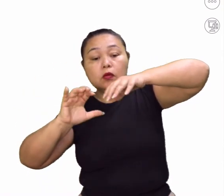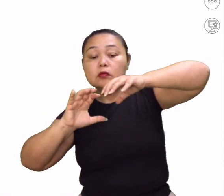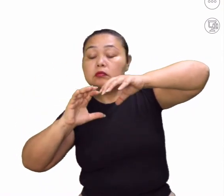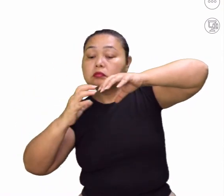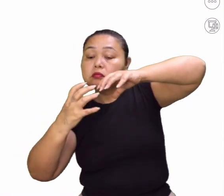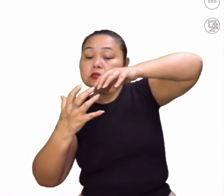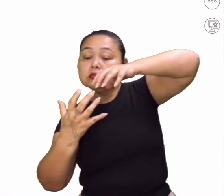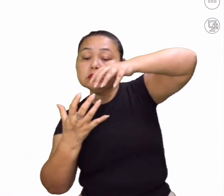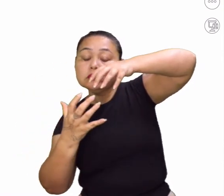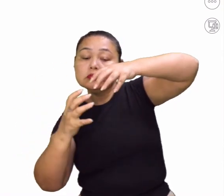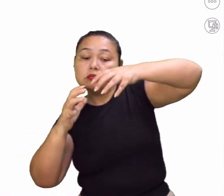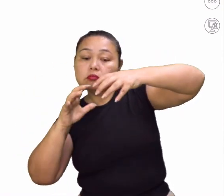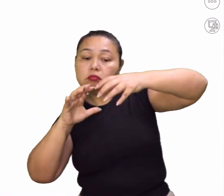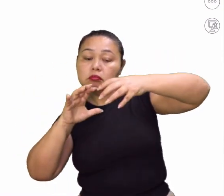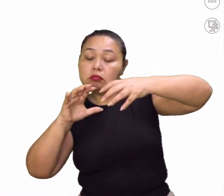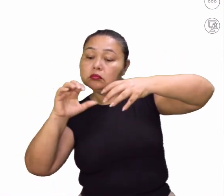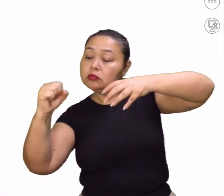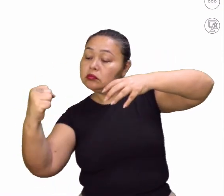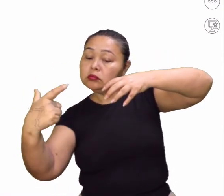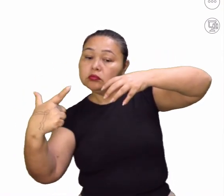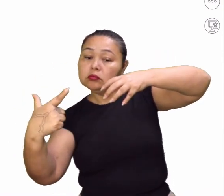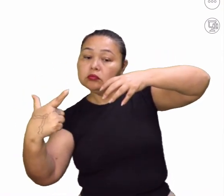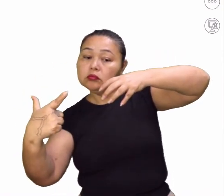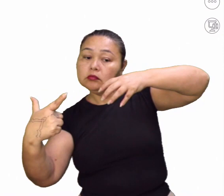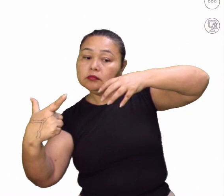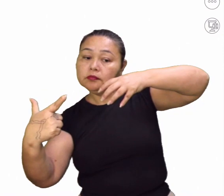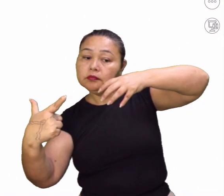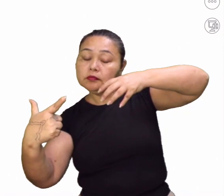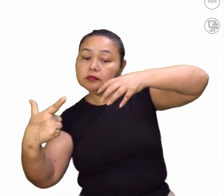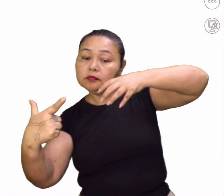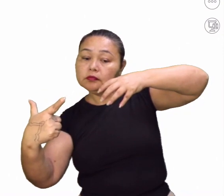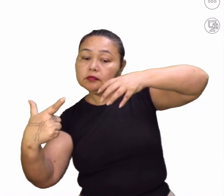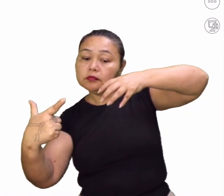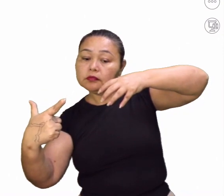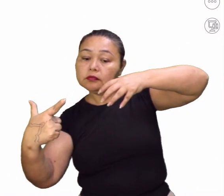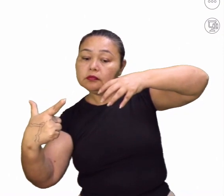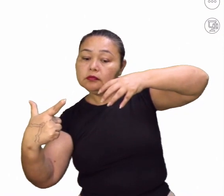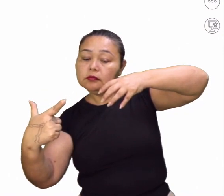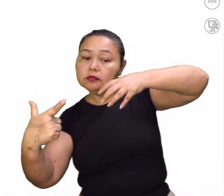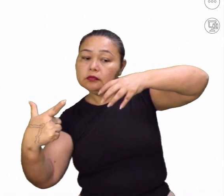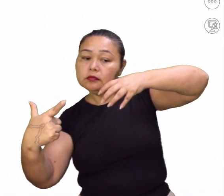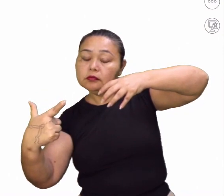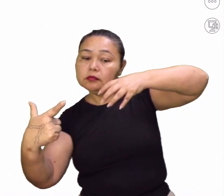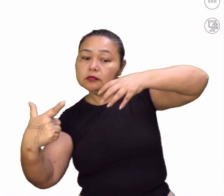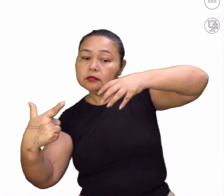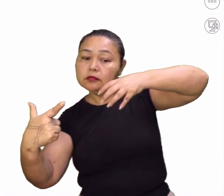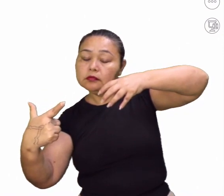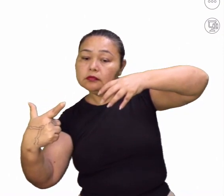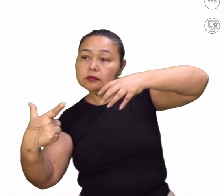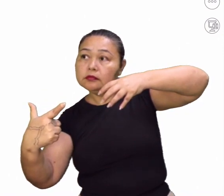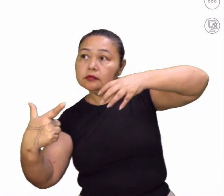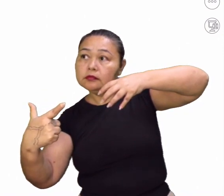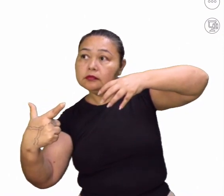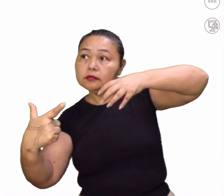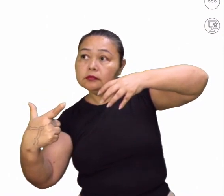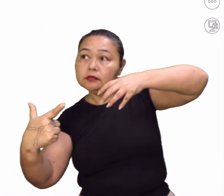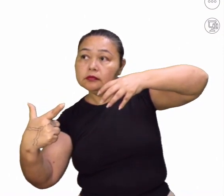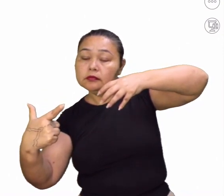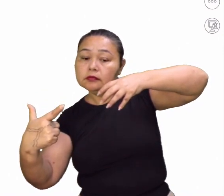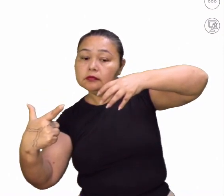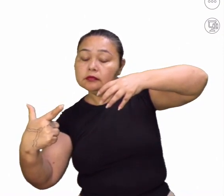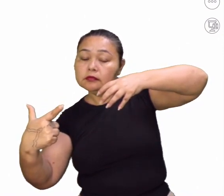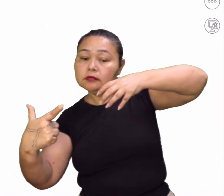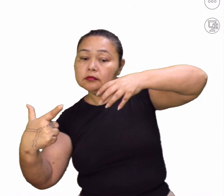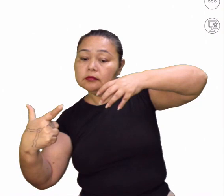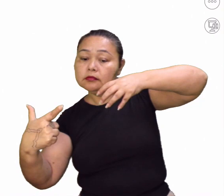do ano e a posição, por exemplo, do Sol, aqui eu desenhei o Sol, ó. Aqui essa parte vai estar